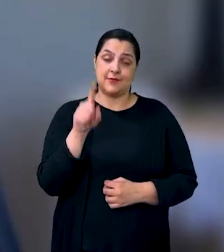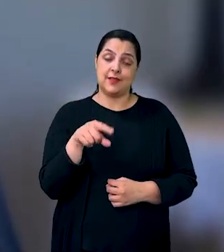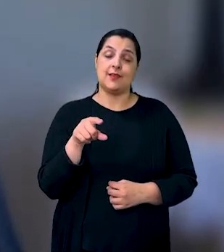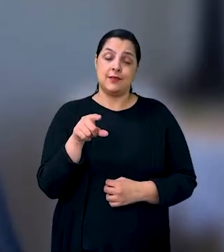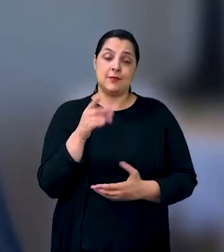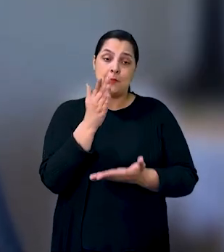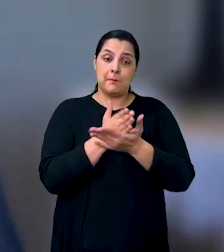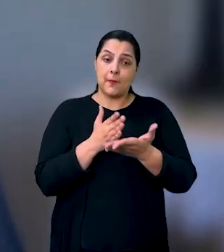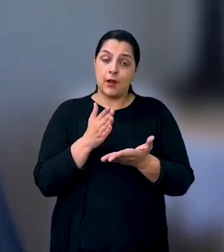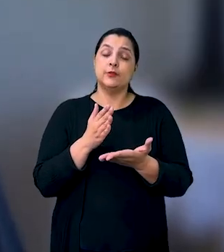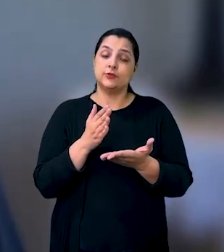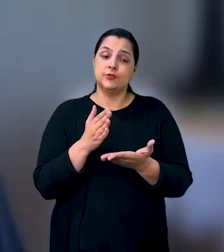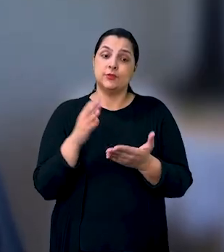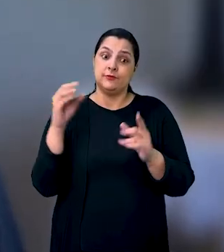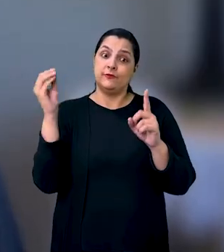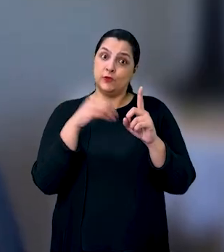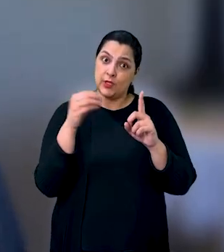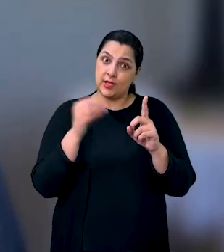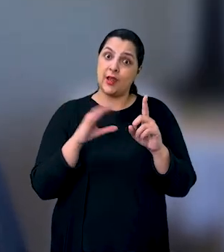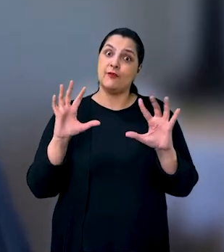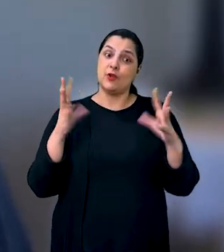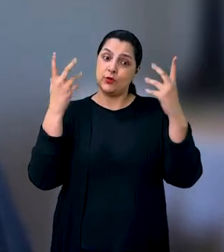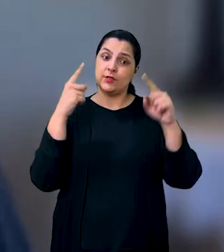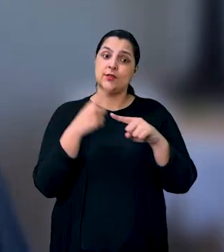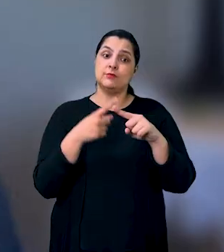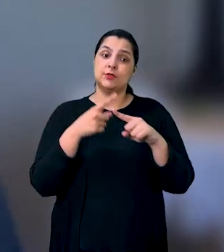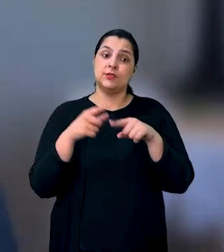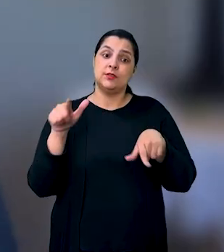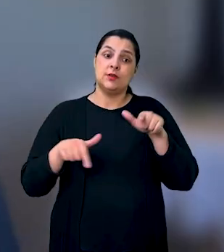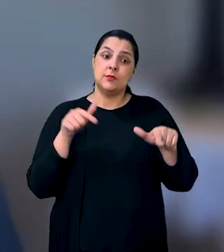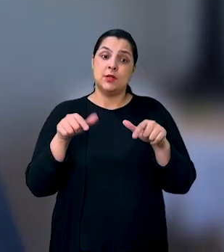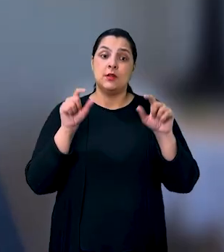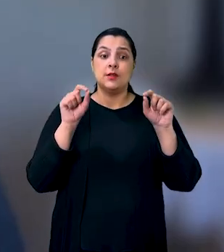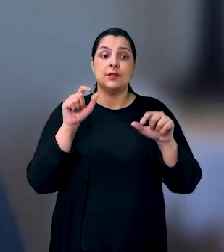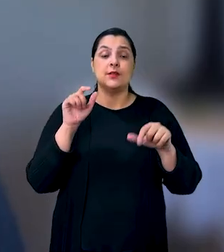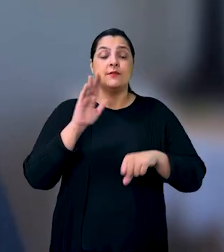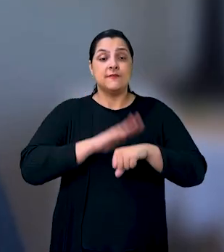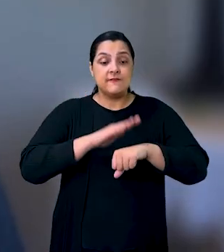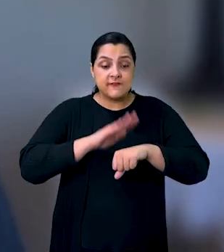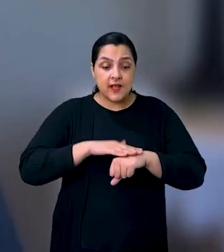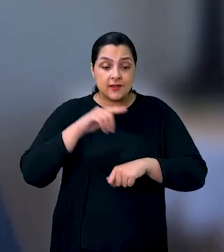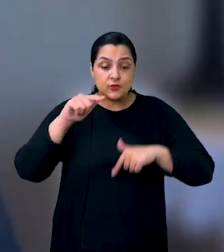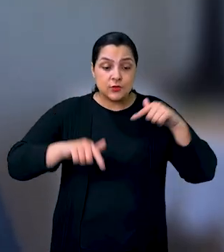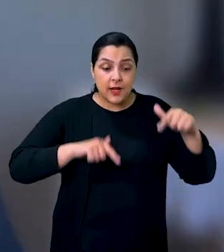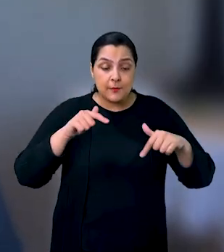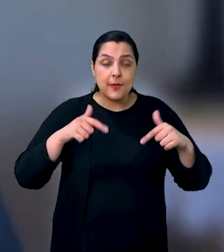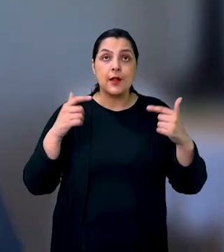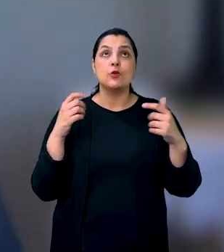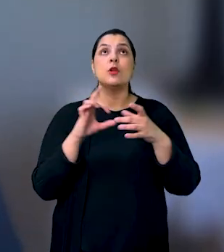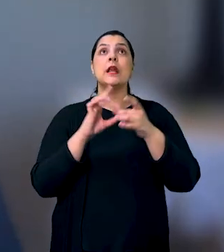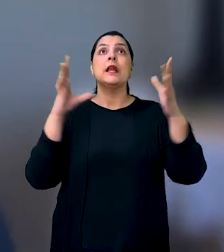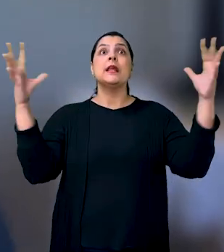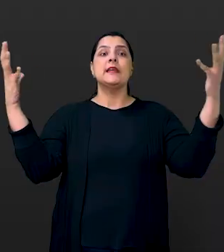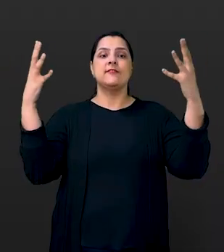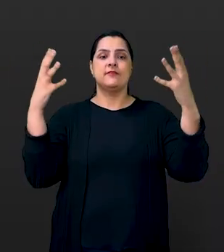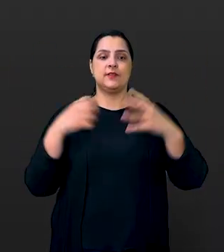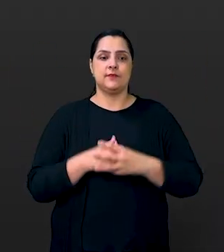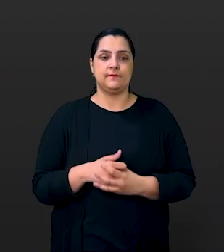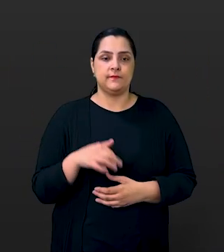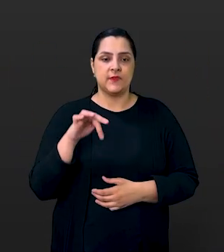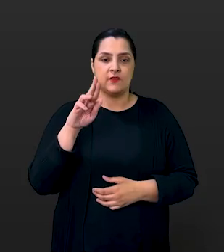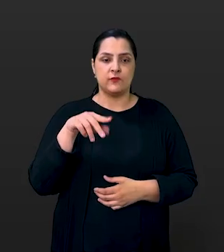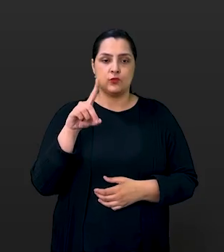dessa população que é altamente vulnerável, especialmente aquele trabalhador que executa suas atividades a céu aberto.